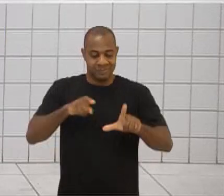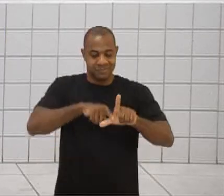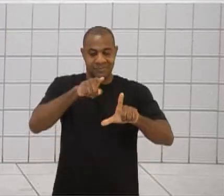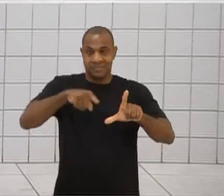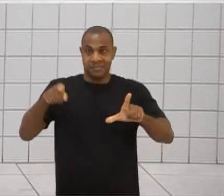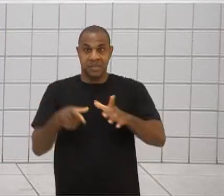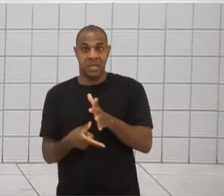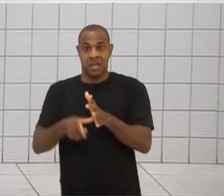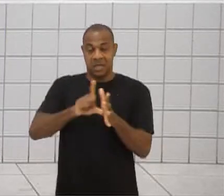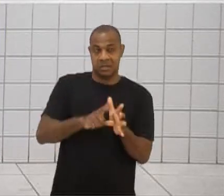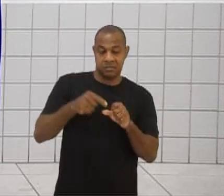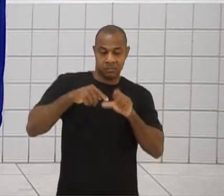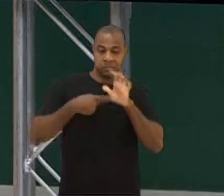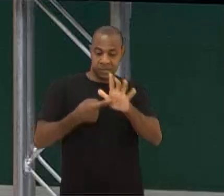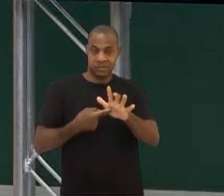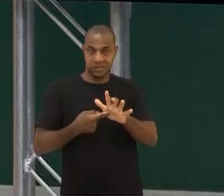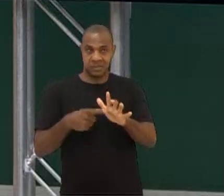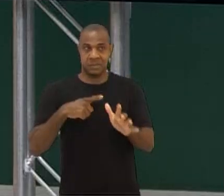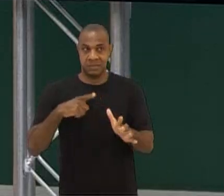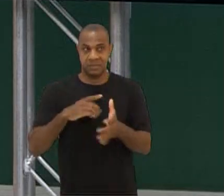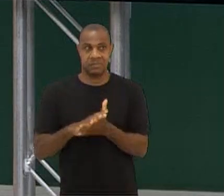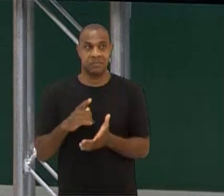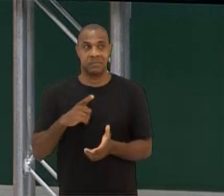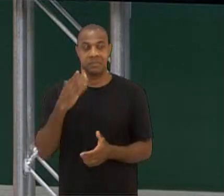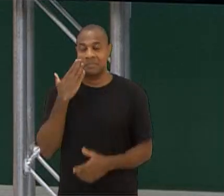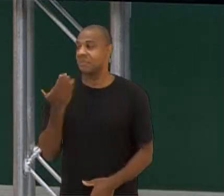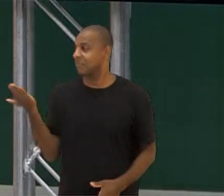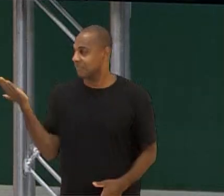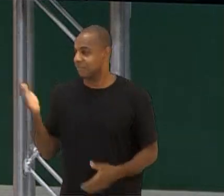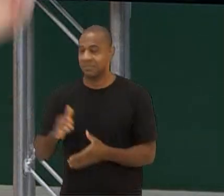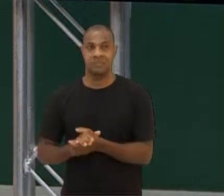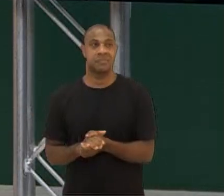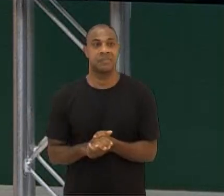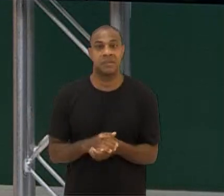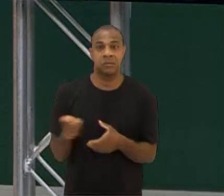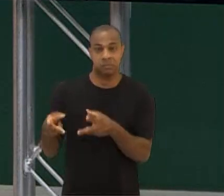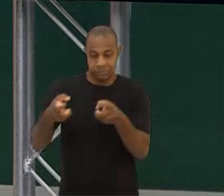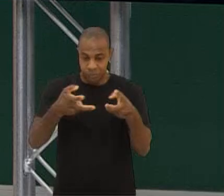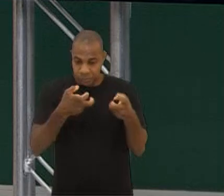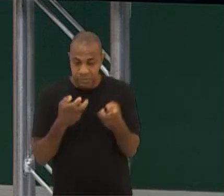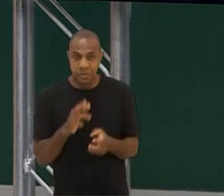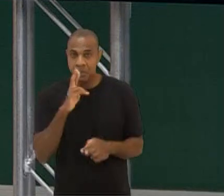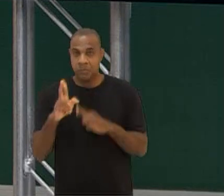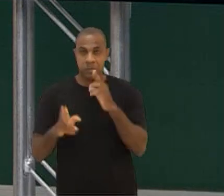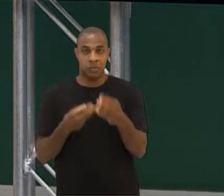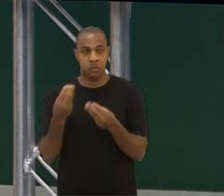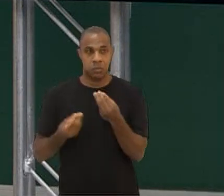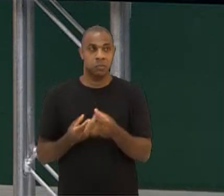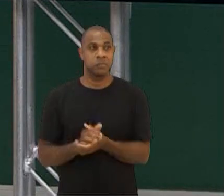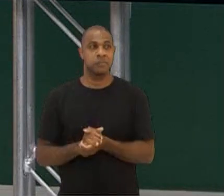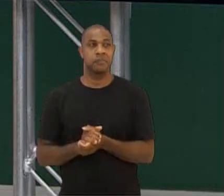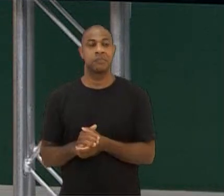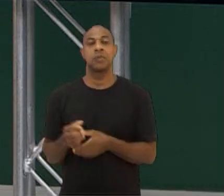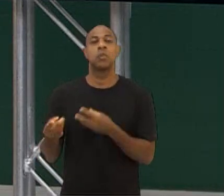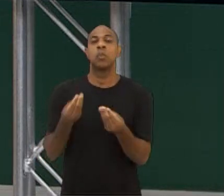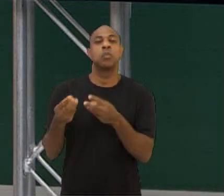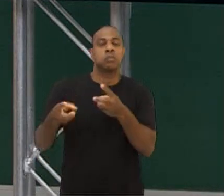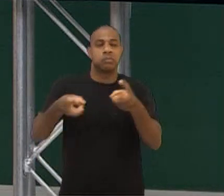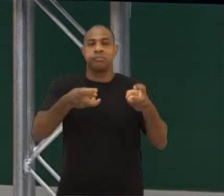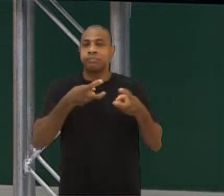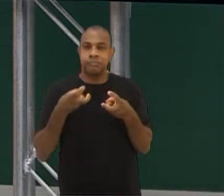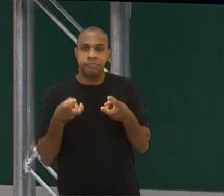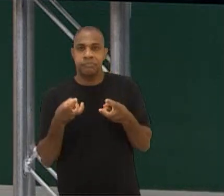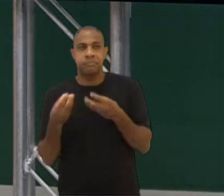função f, que era seno de x, e a função g, que já tinha os parâmetros ali. Lembrando daquela imagem, o que você percebeu na